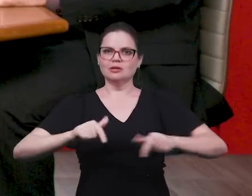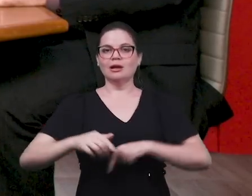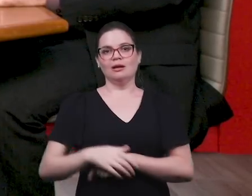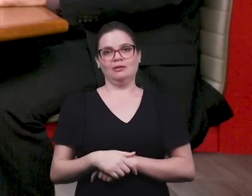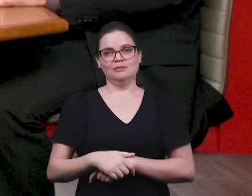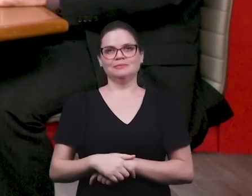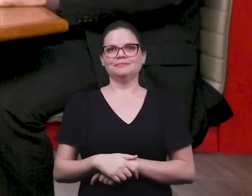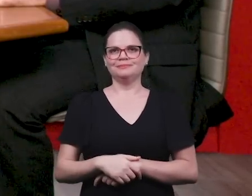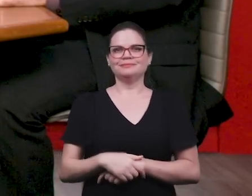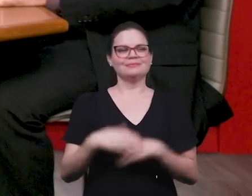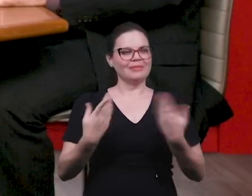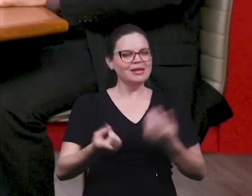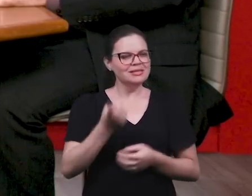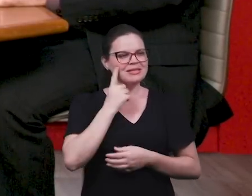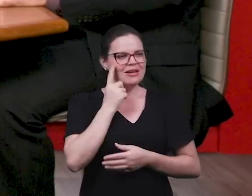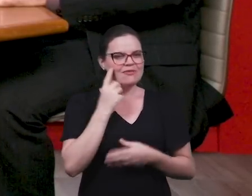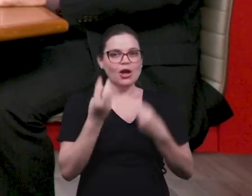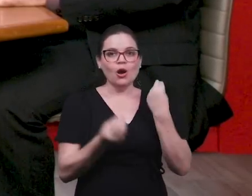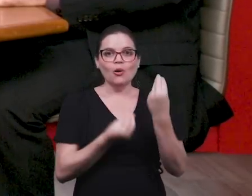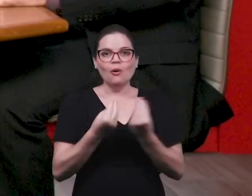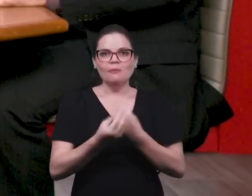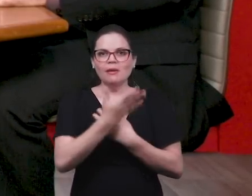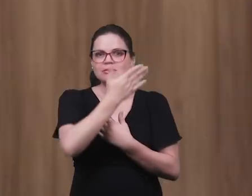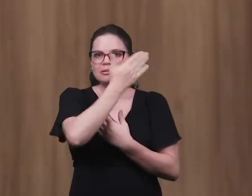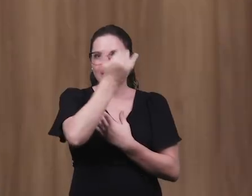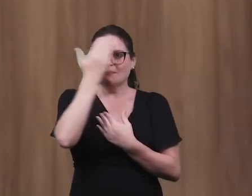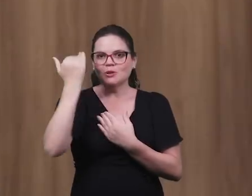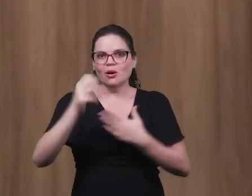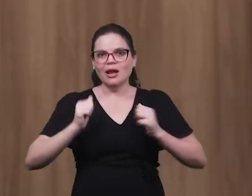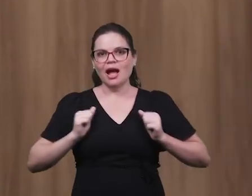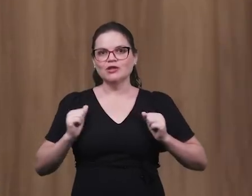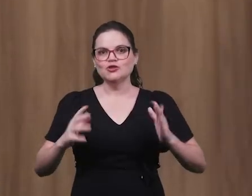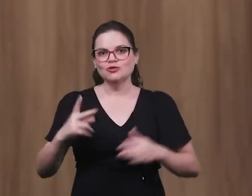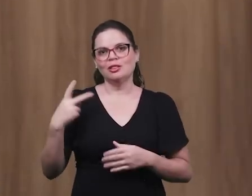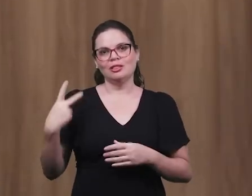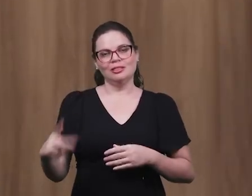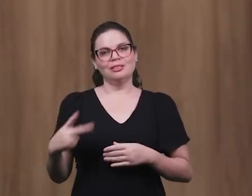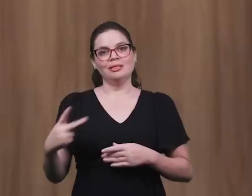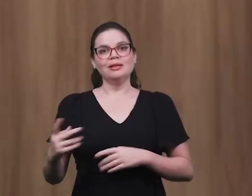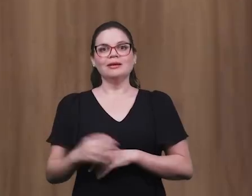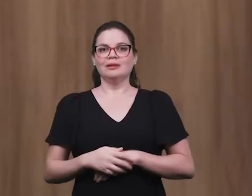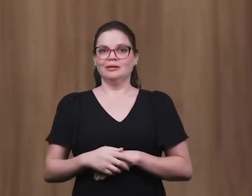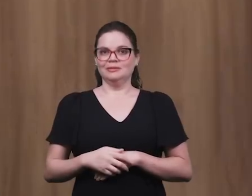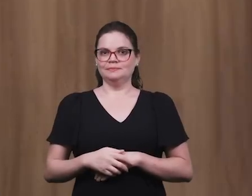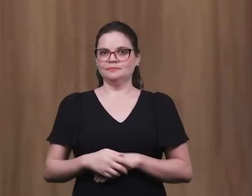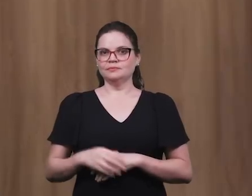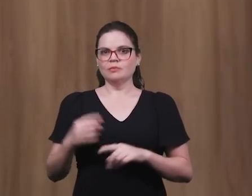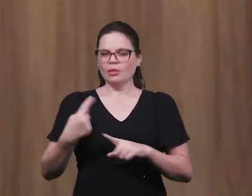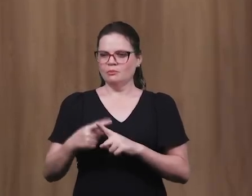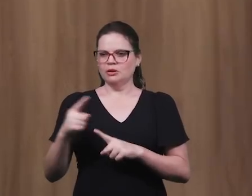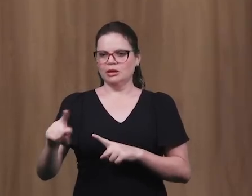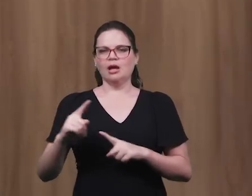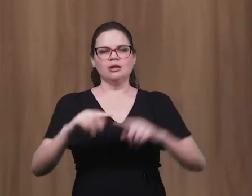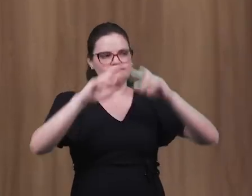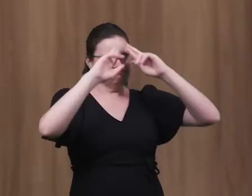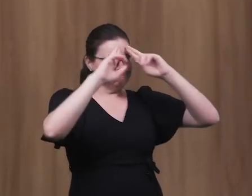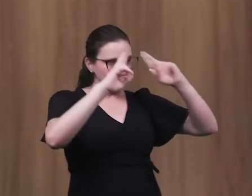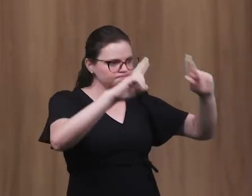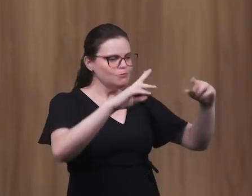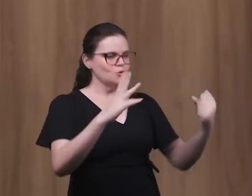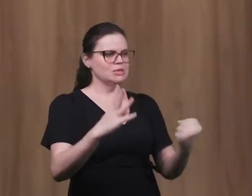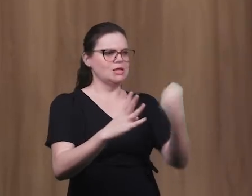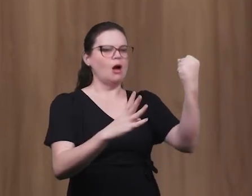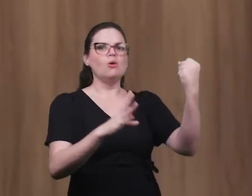um princípio de sabedoria pela atitude de Davi. O respeito que ele tinha pelo ungido do Senhor. E ele